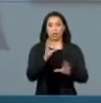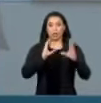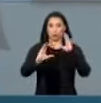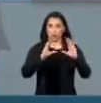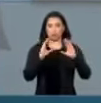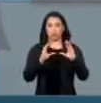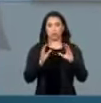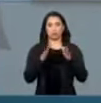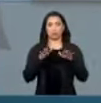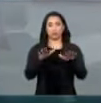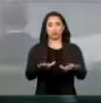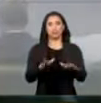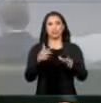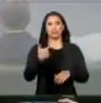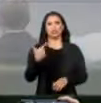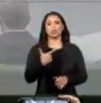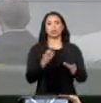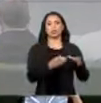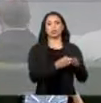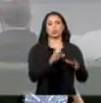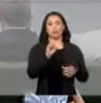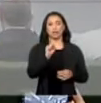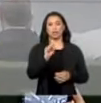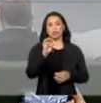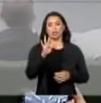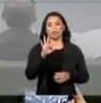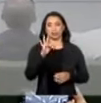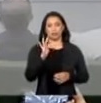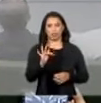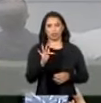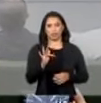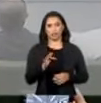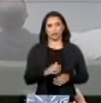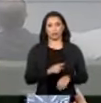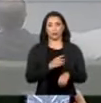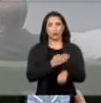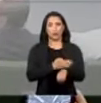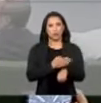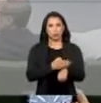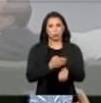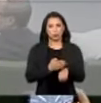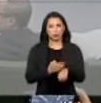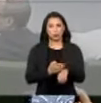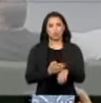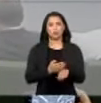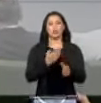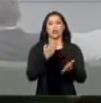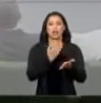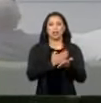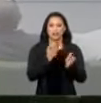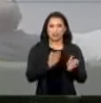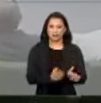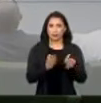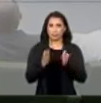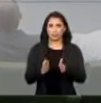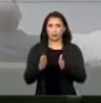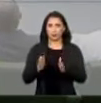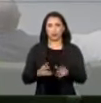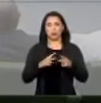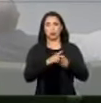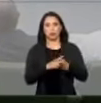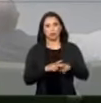segunda turma do STF. O cronômetro será acionado ao início de cada exposição para evitar incorreções